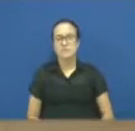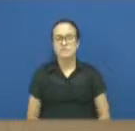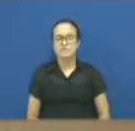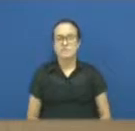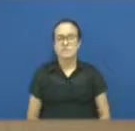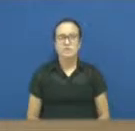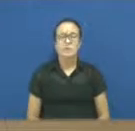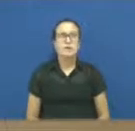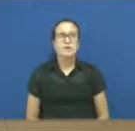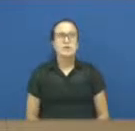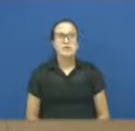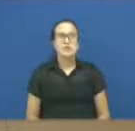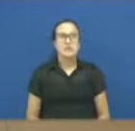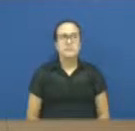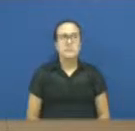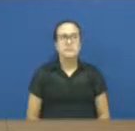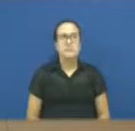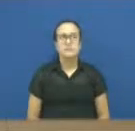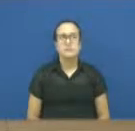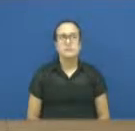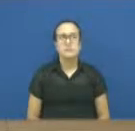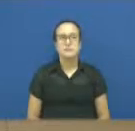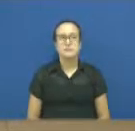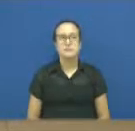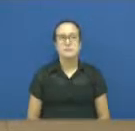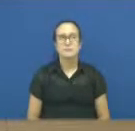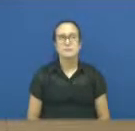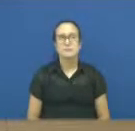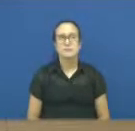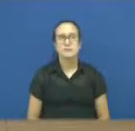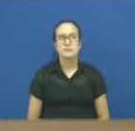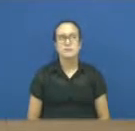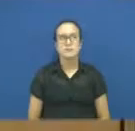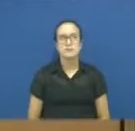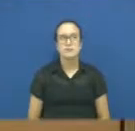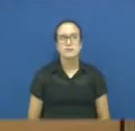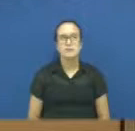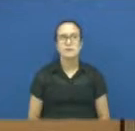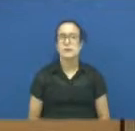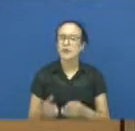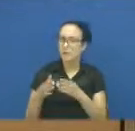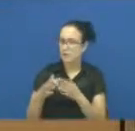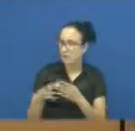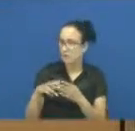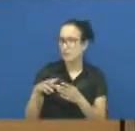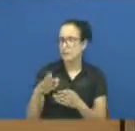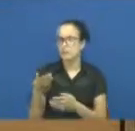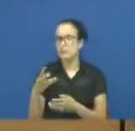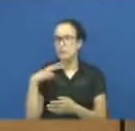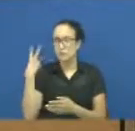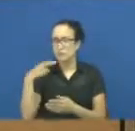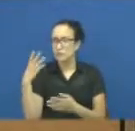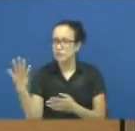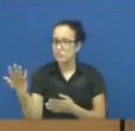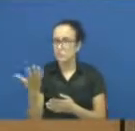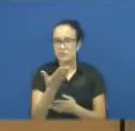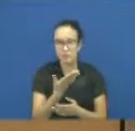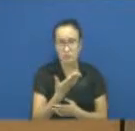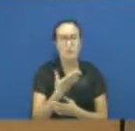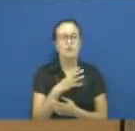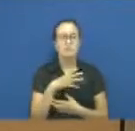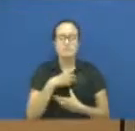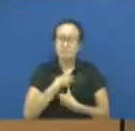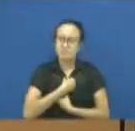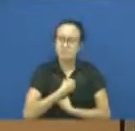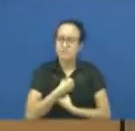A moção foi... Desculpe, já foi votado, né? Mas peço que os colegas também sintam nesse pesar a solidariedade